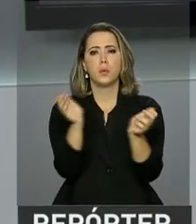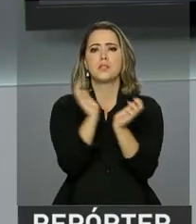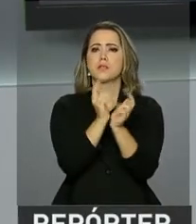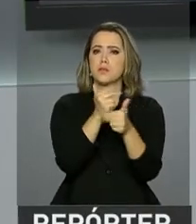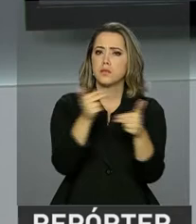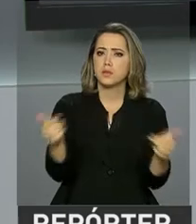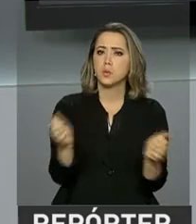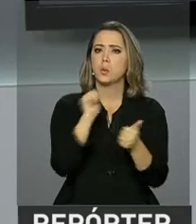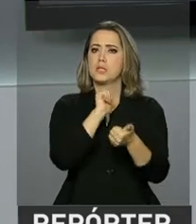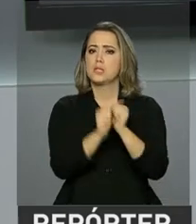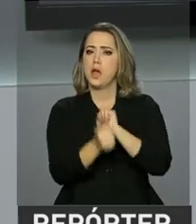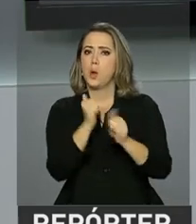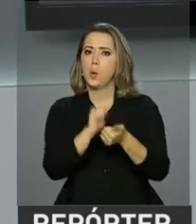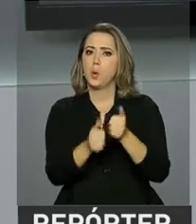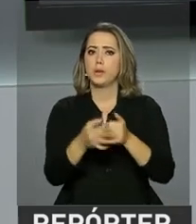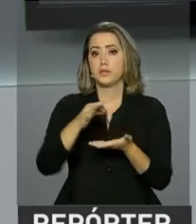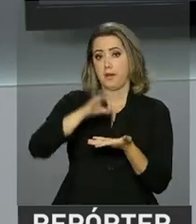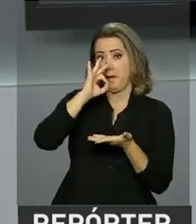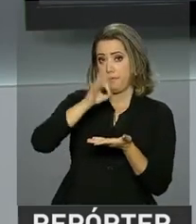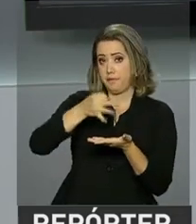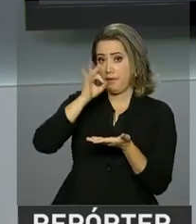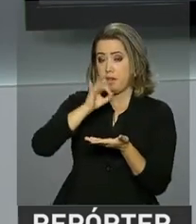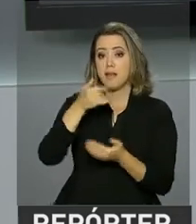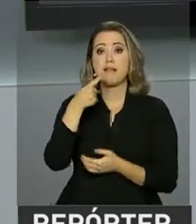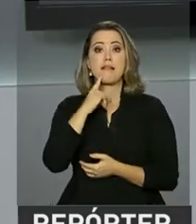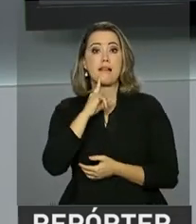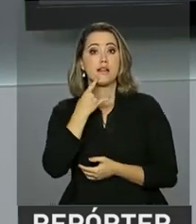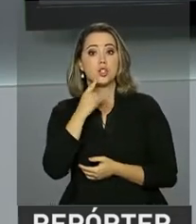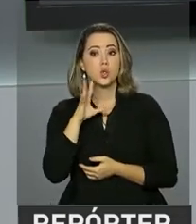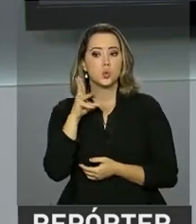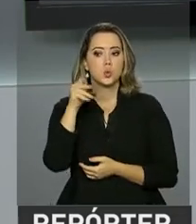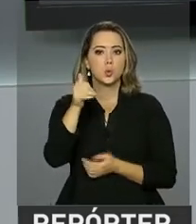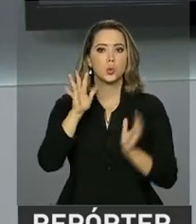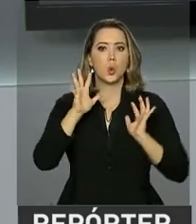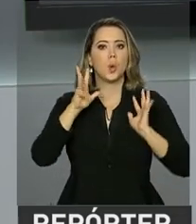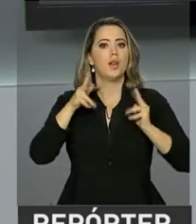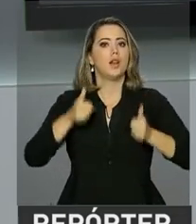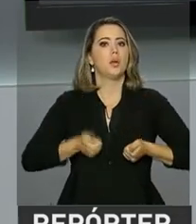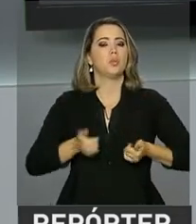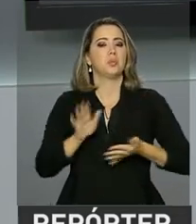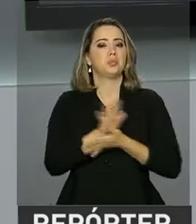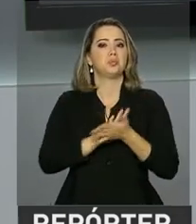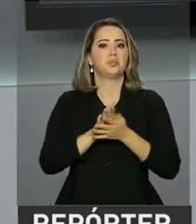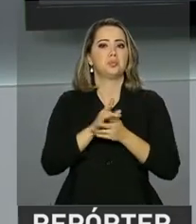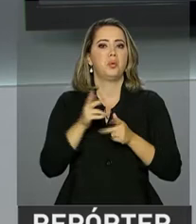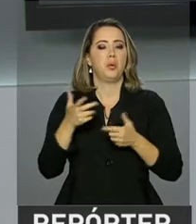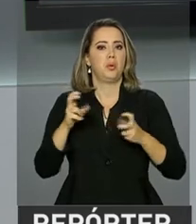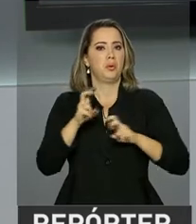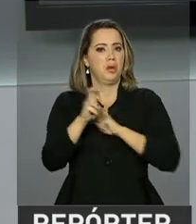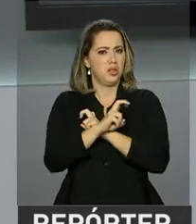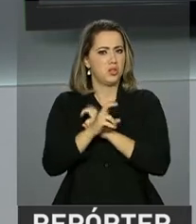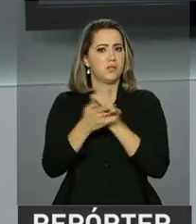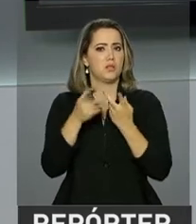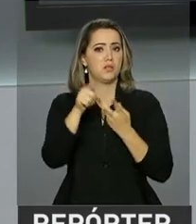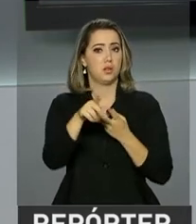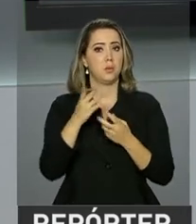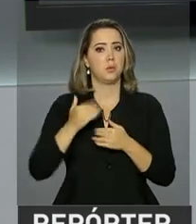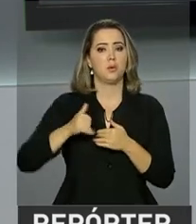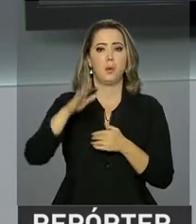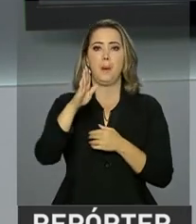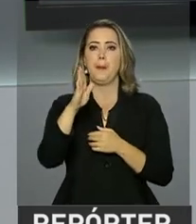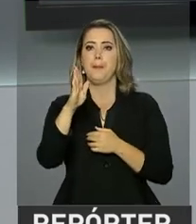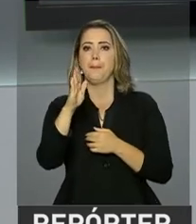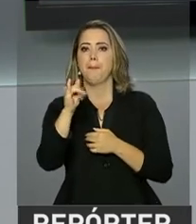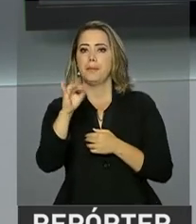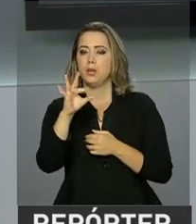cosméticos, tudo orgânico. Essas novidades estão na Biofar Brasil, o maior evento de produtos agroecológicos da América